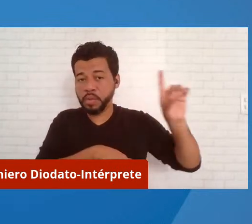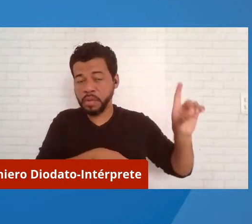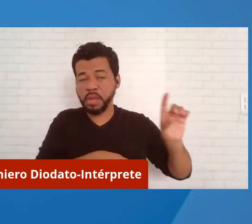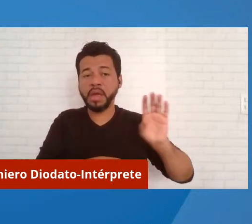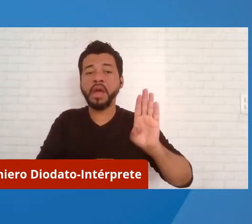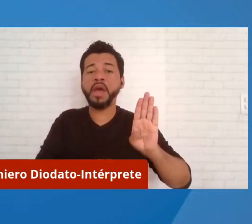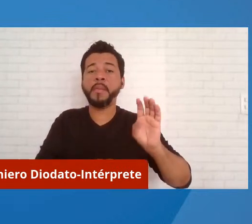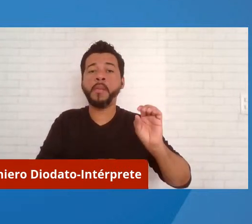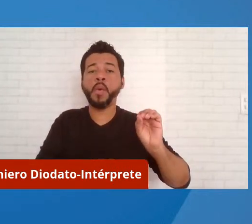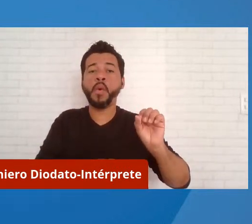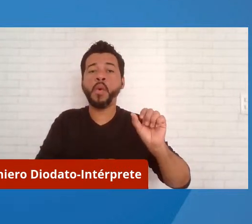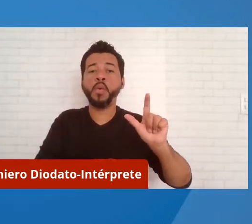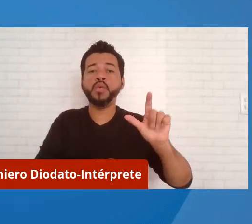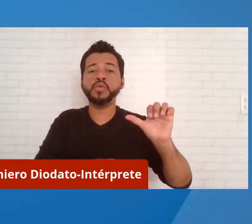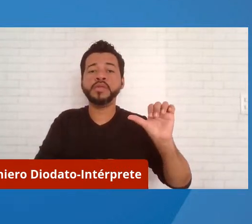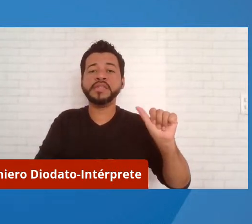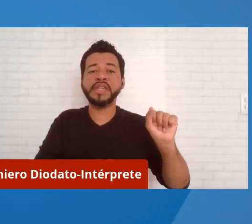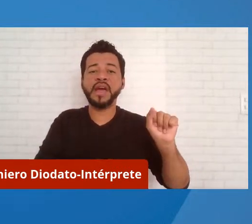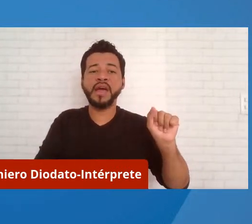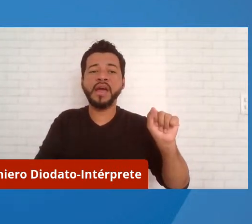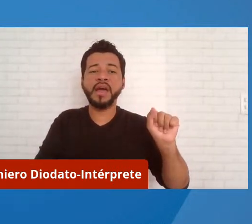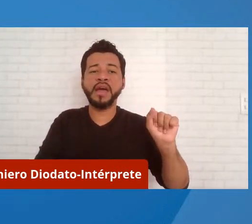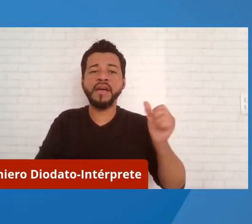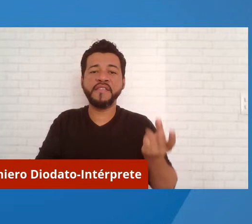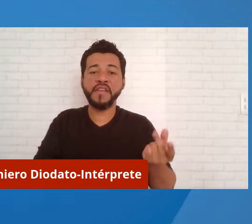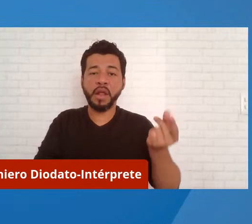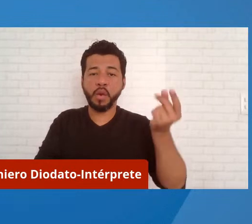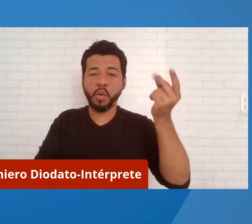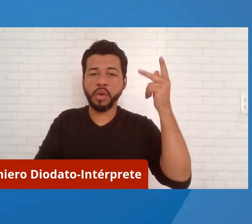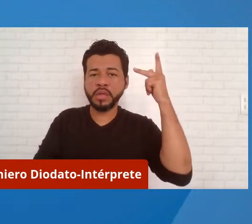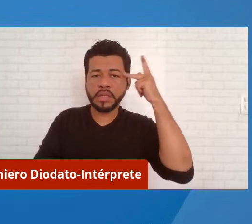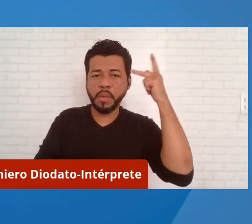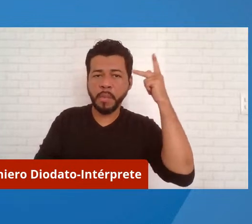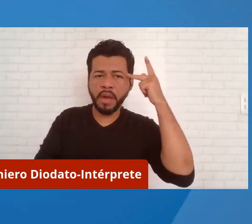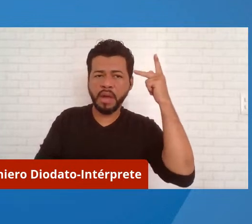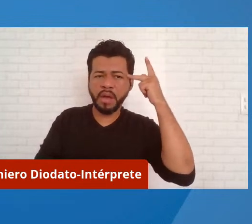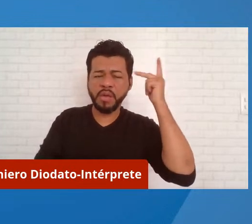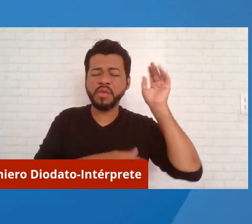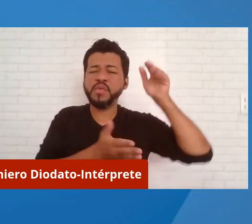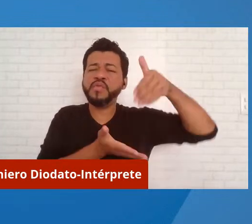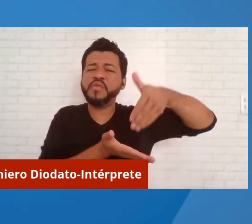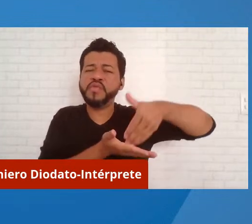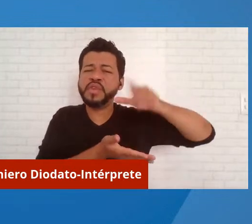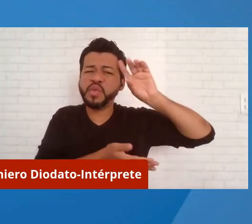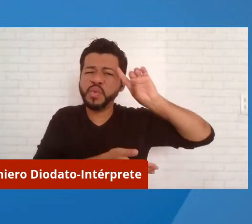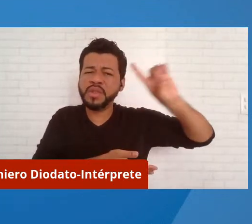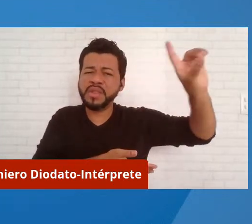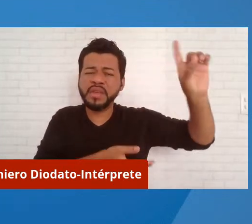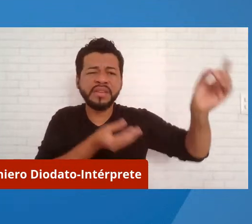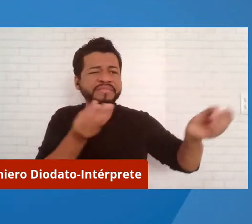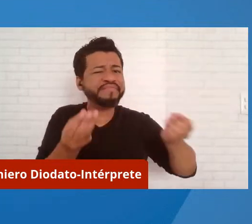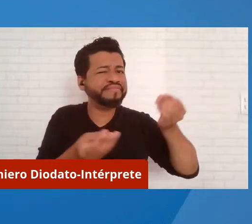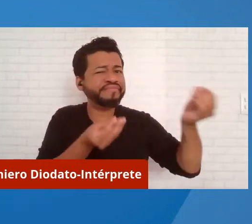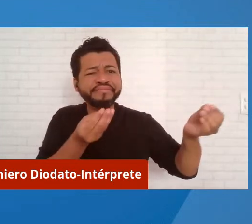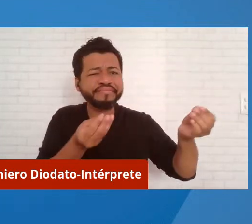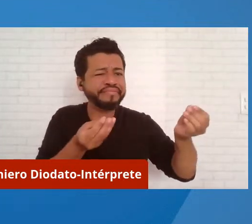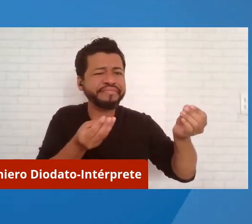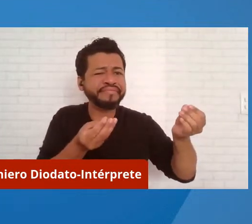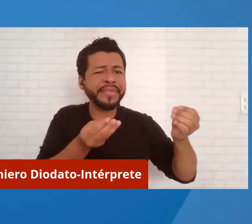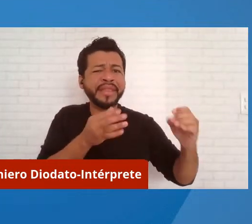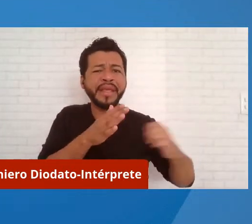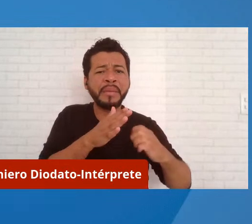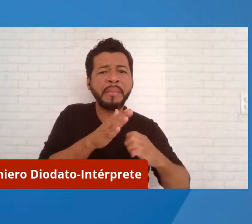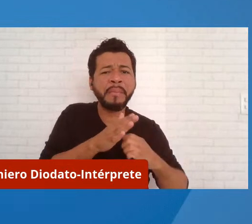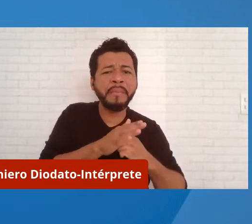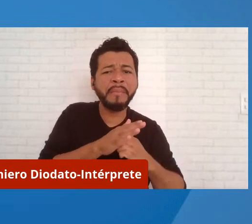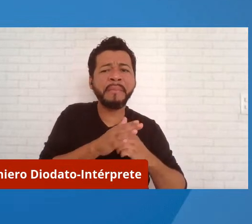quantos zeros lá, não se produziu nenhum bem, nenhum emprego. Se comprou e vendeu papéis.